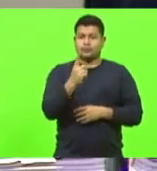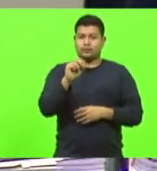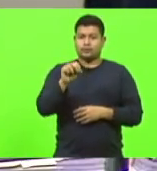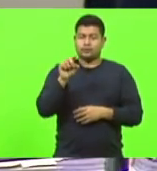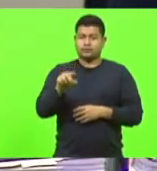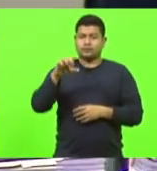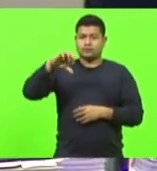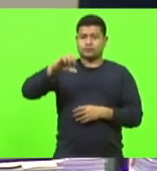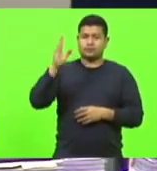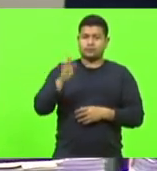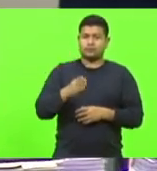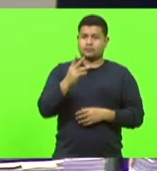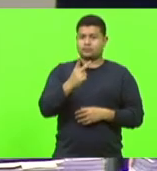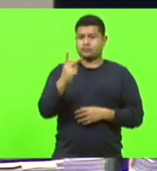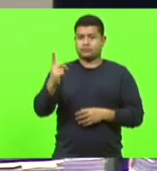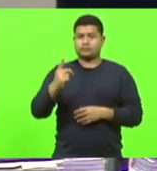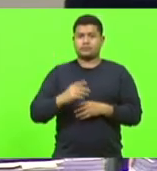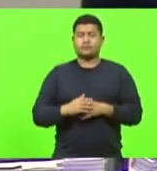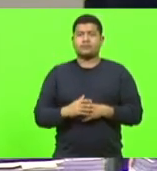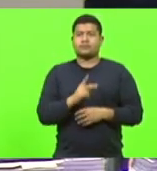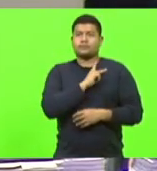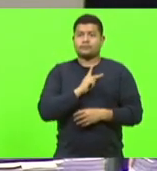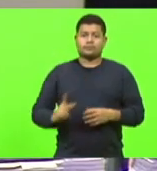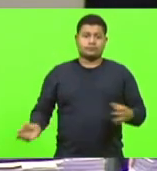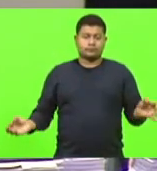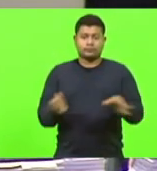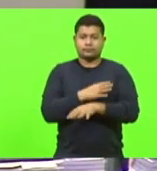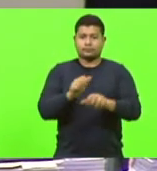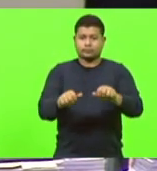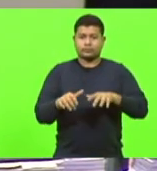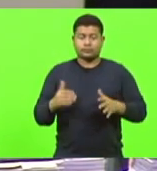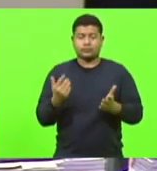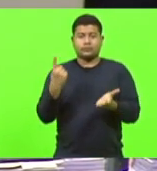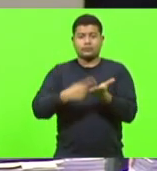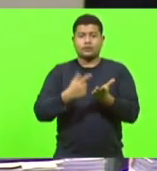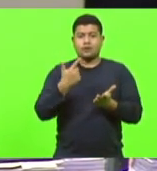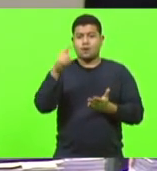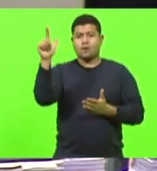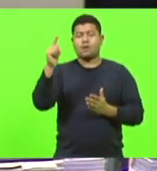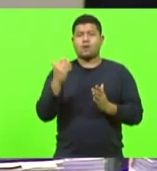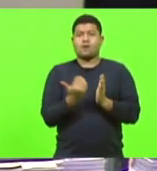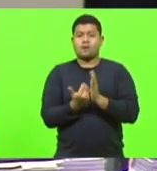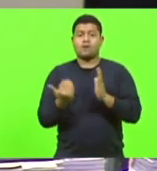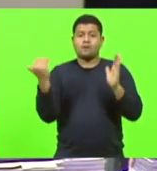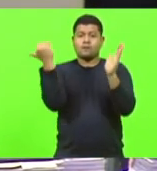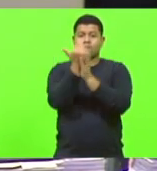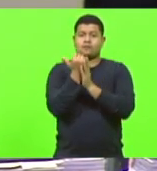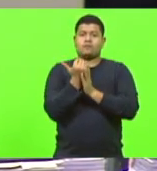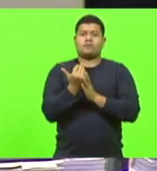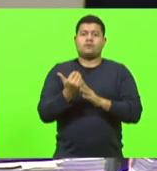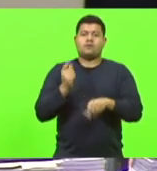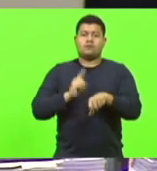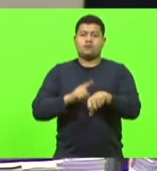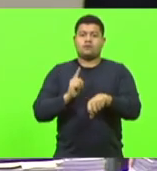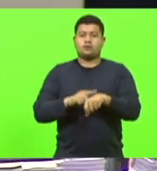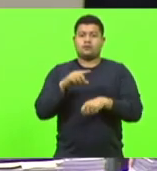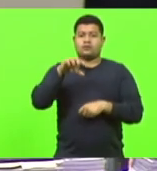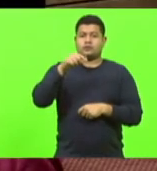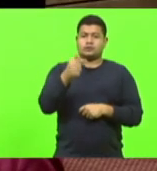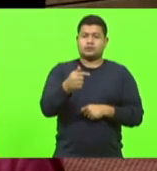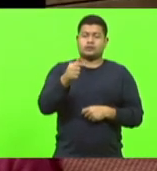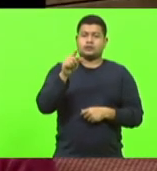10.9 de 2021 esta presidência encerro a presente sessão e coloca outra e extraordinária para as